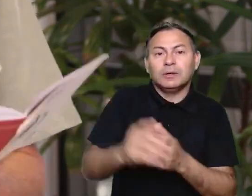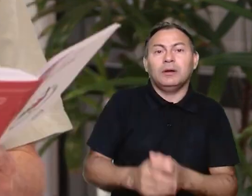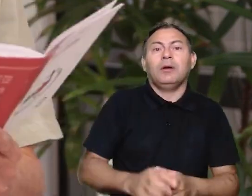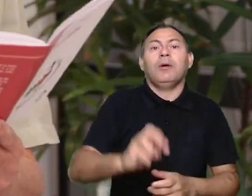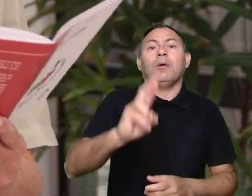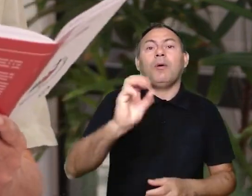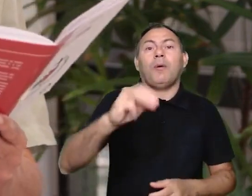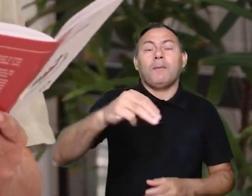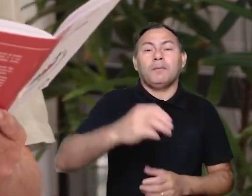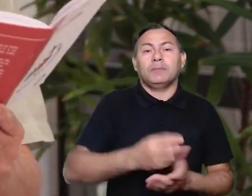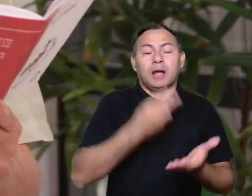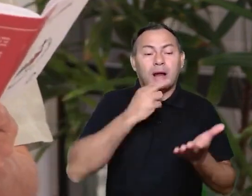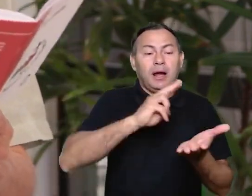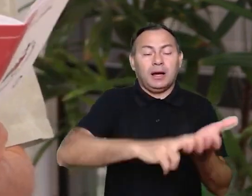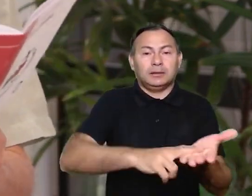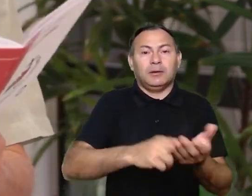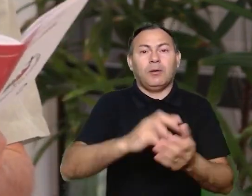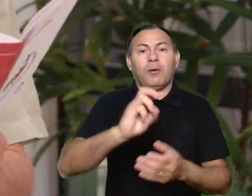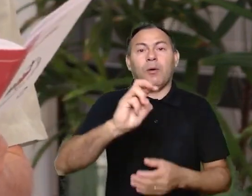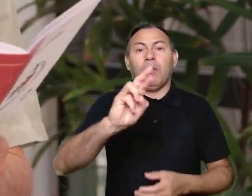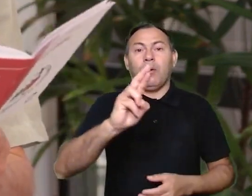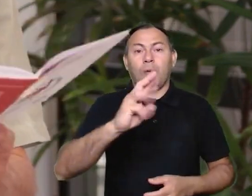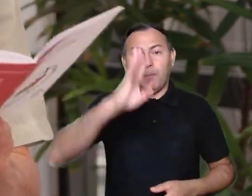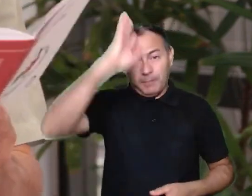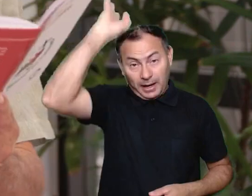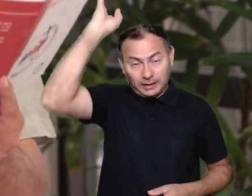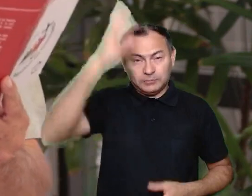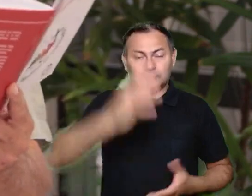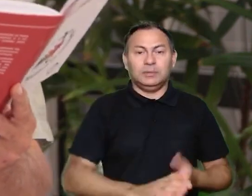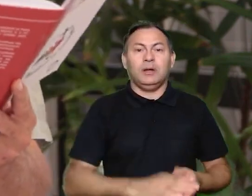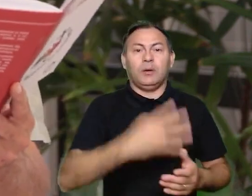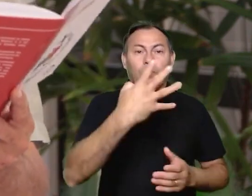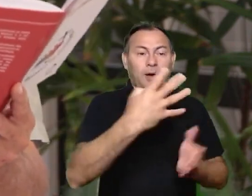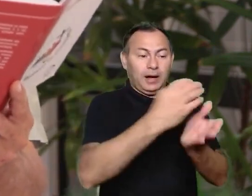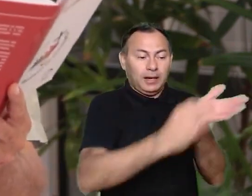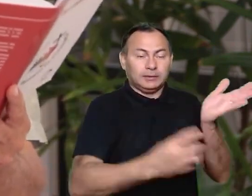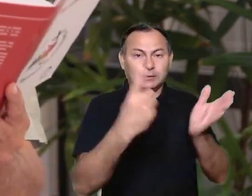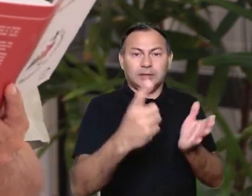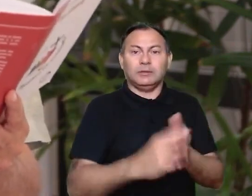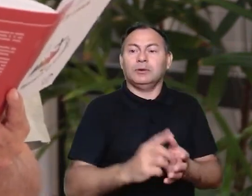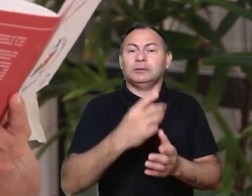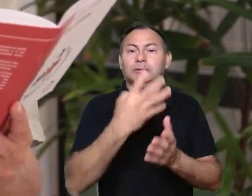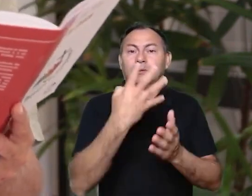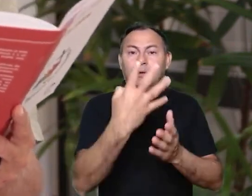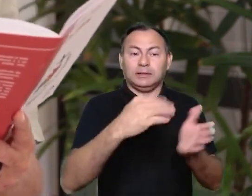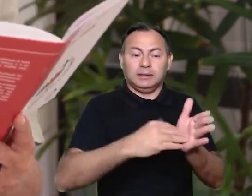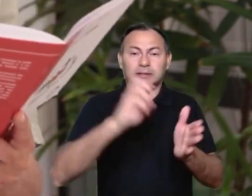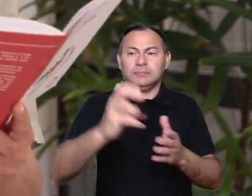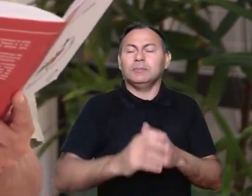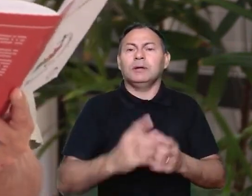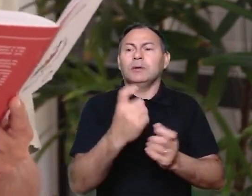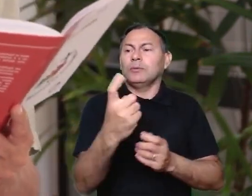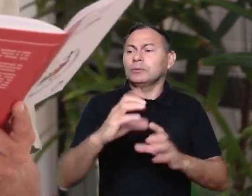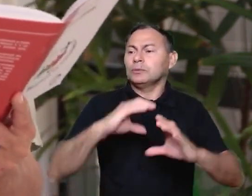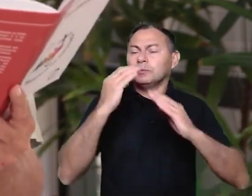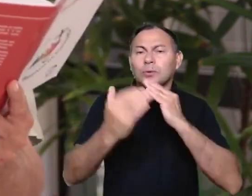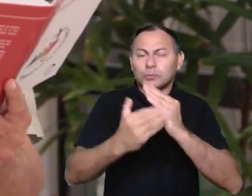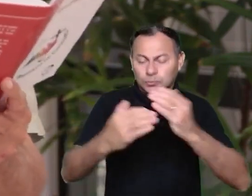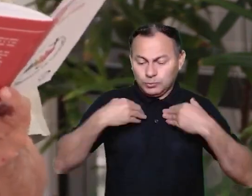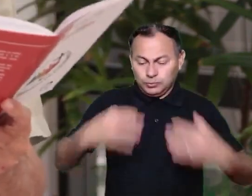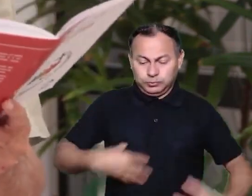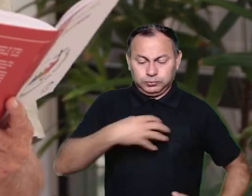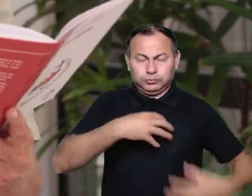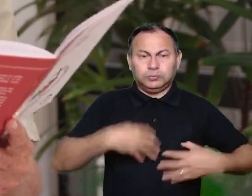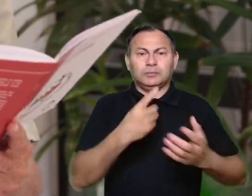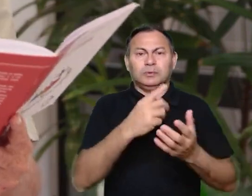aqui Romanos 12, de 4 a 5. Como num só corpo temos muitos membros, cada qual com